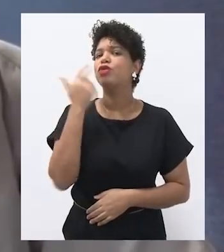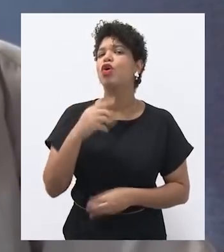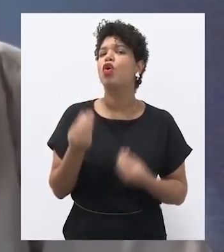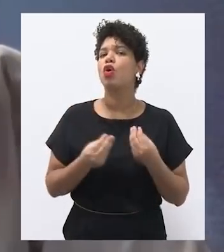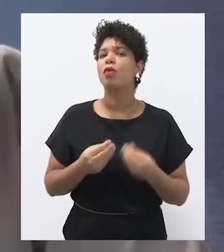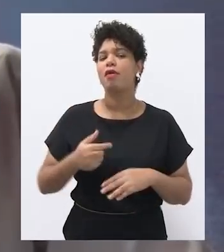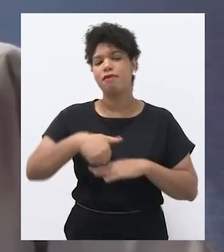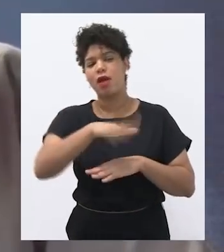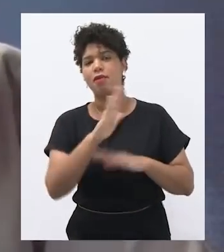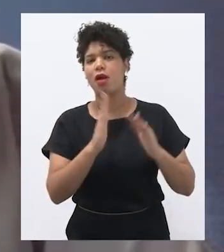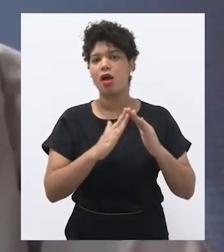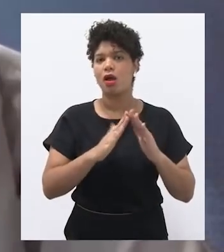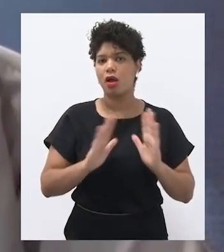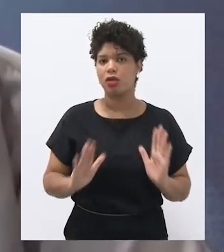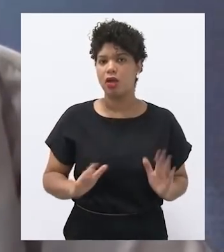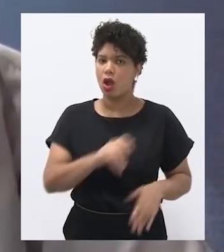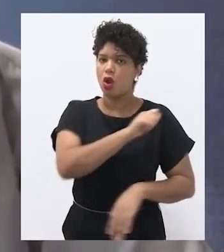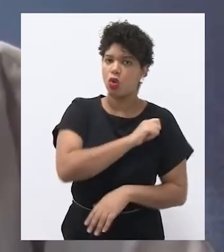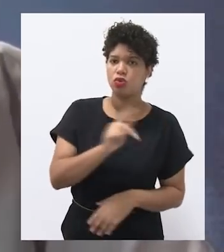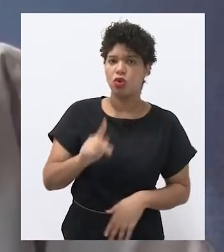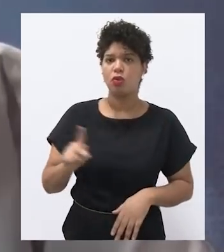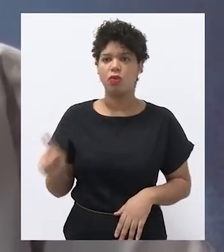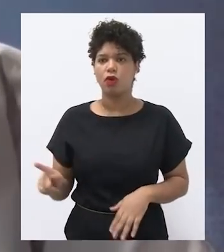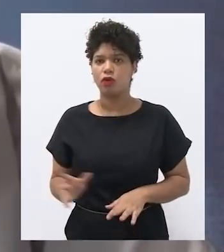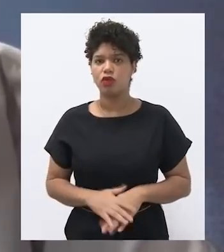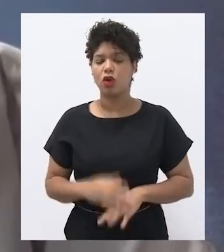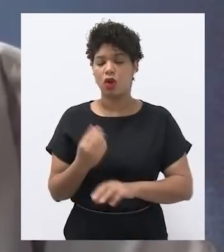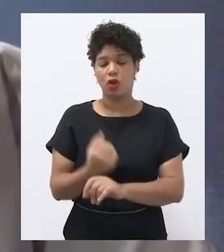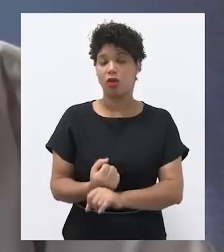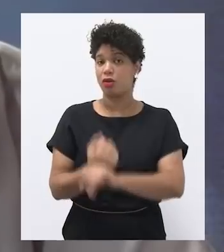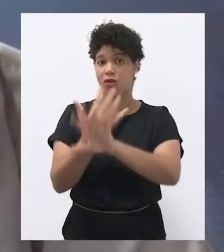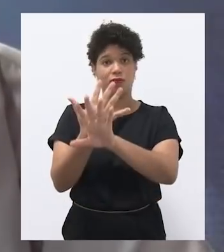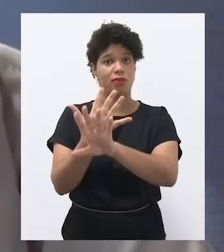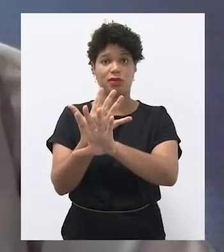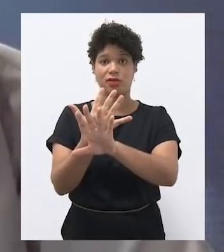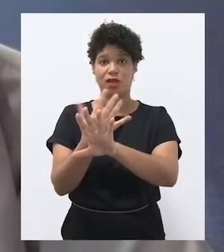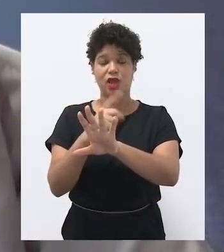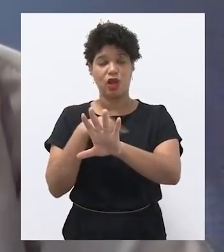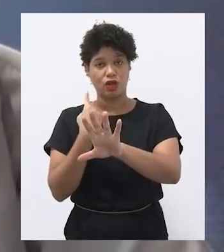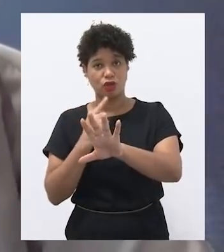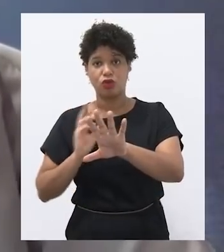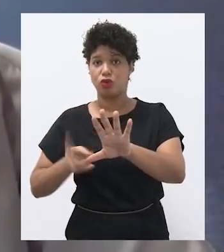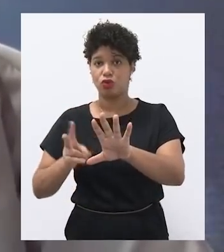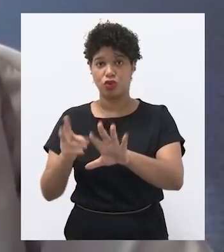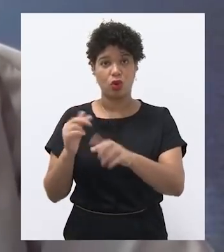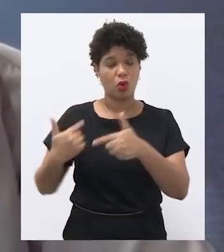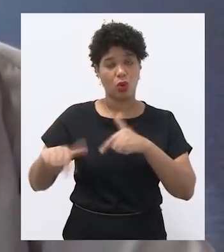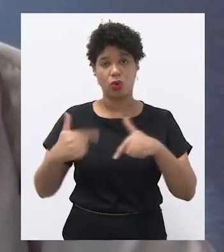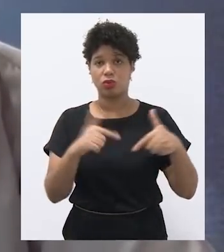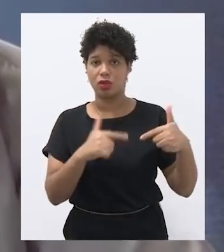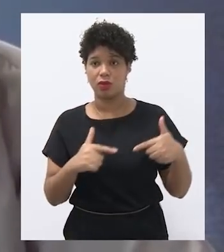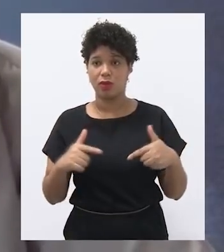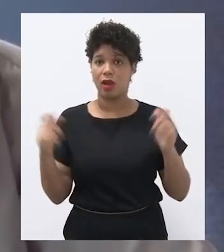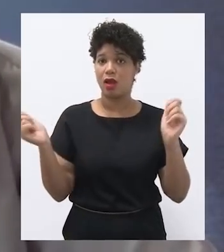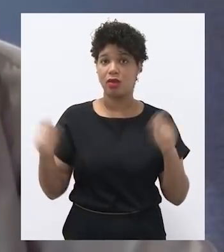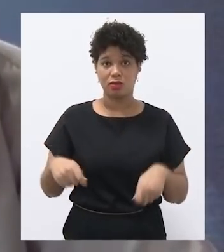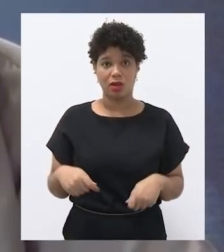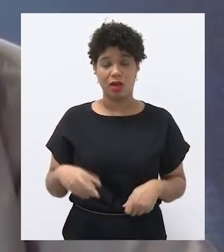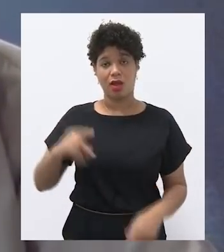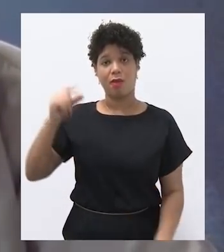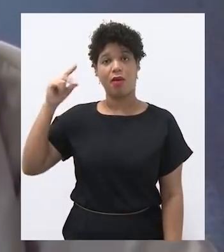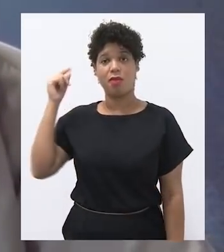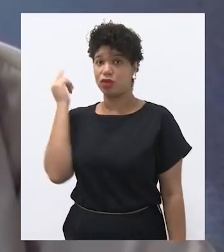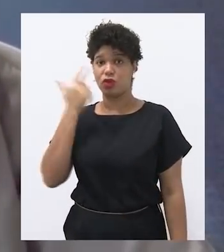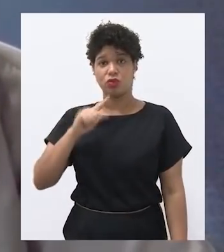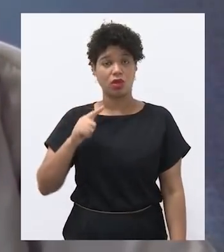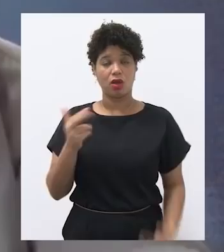casa, alunos e professores. Ligamos uma câmera e continuamos operando como fazíamos numa